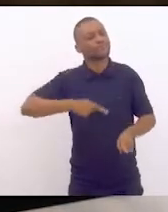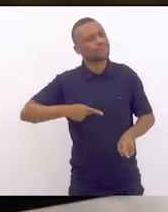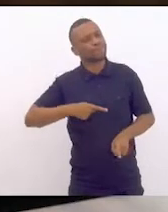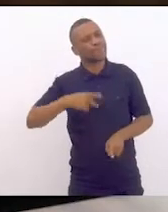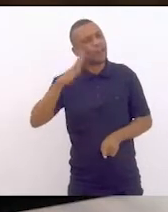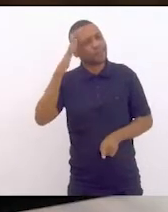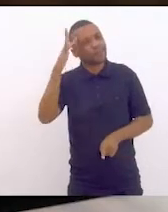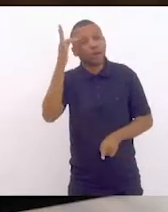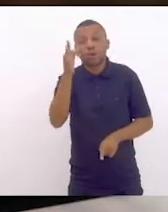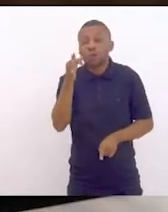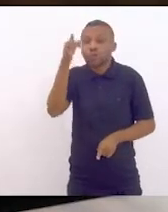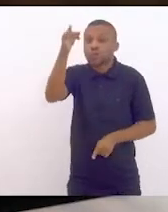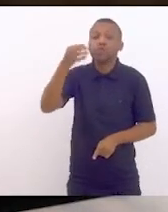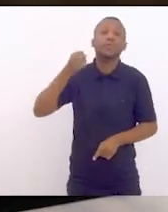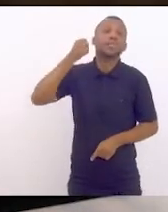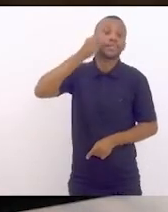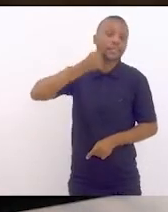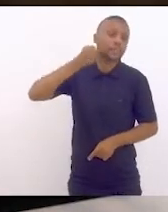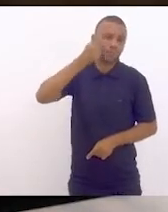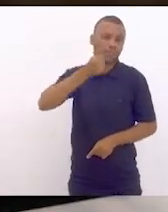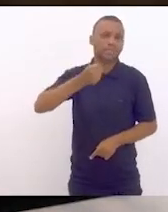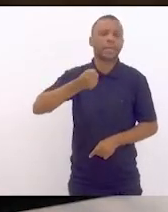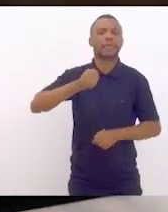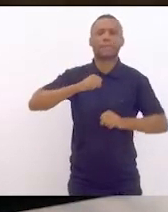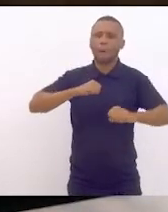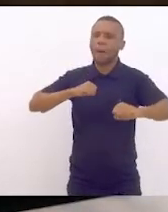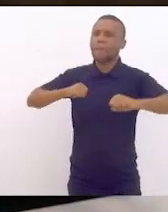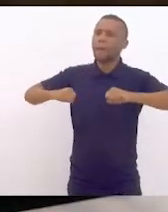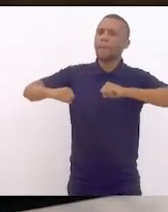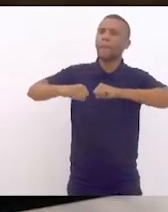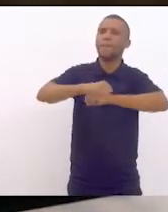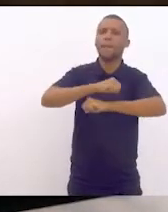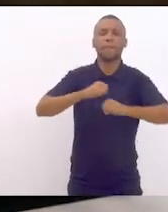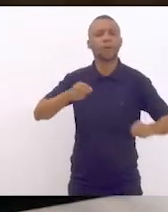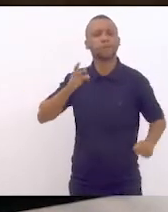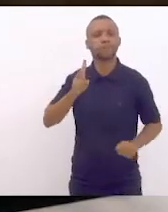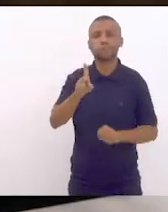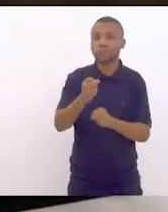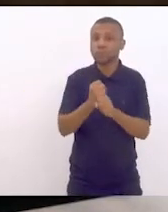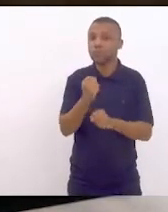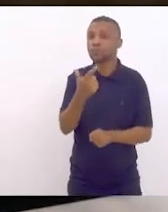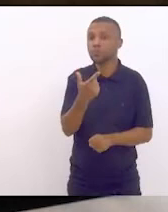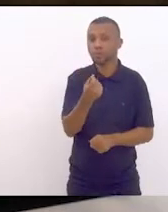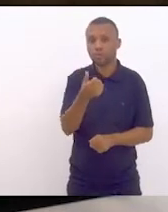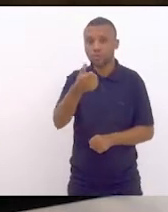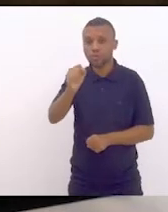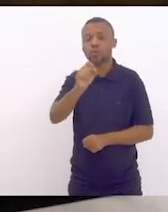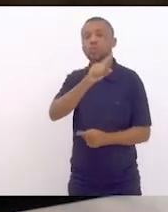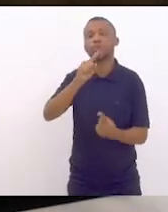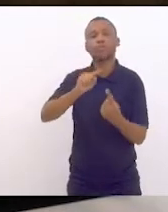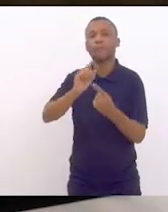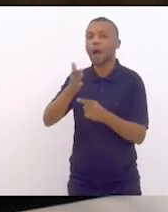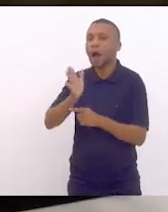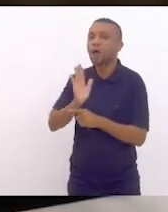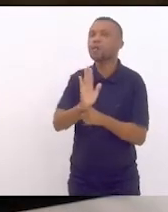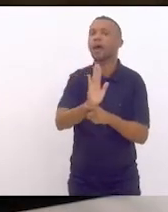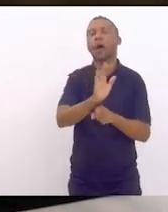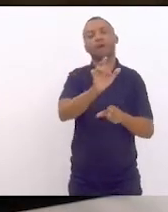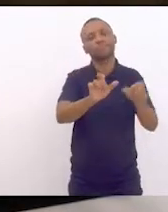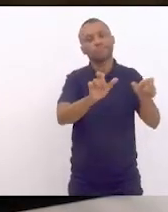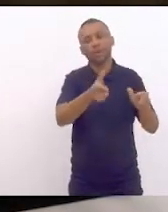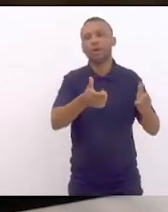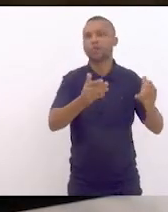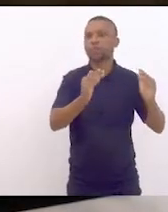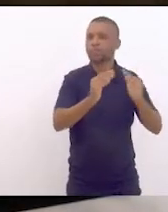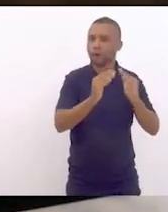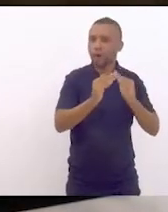e que está sempre na luta e à disposição desde 2018 para ajudar os moradores da Vila do Abraão, da